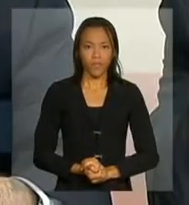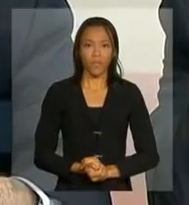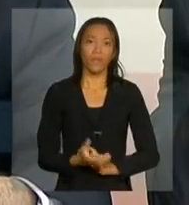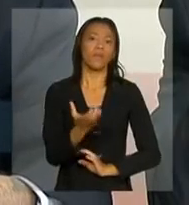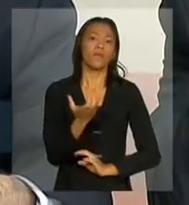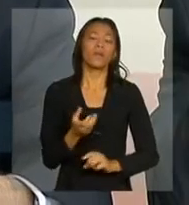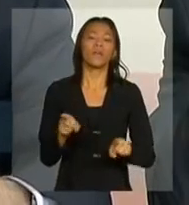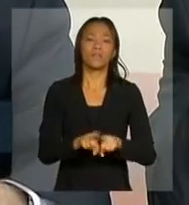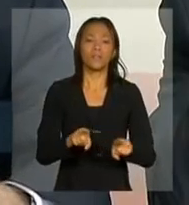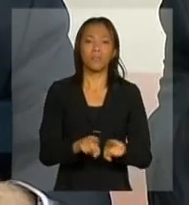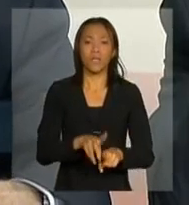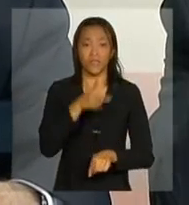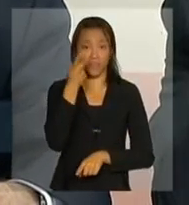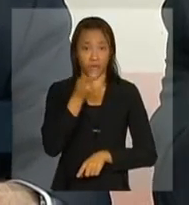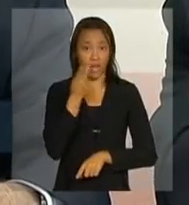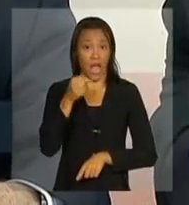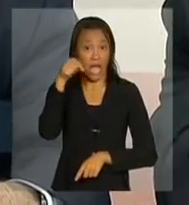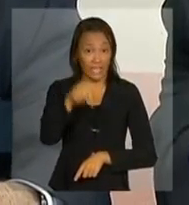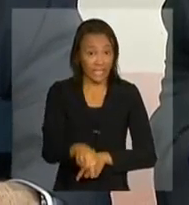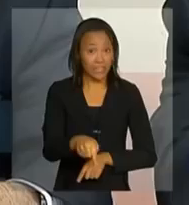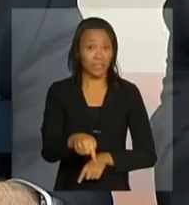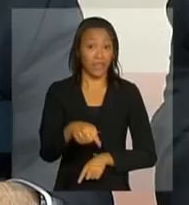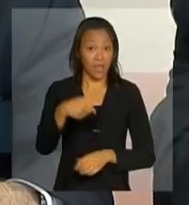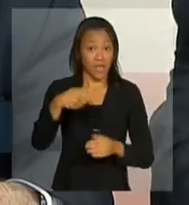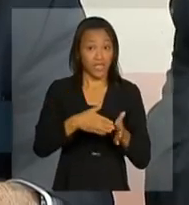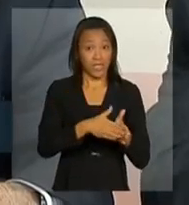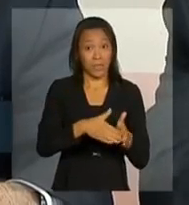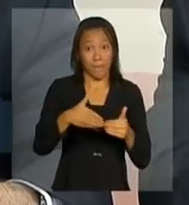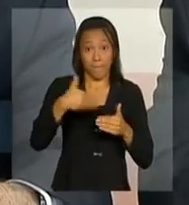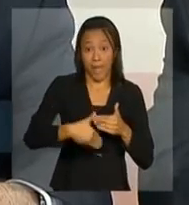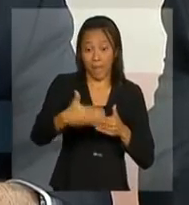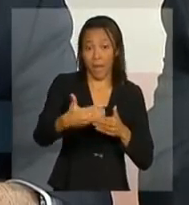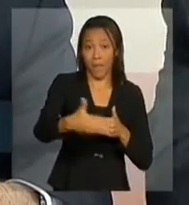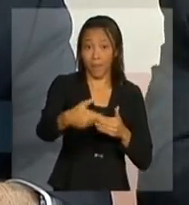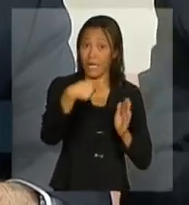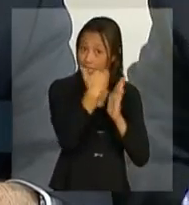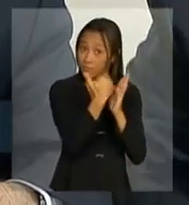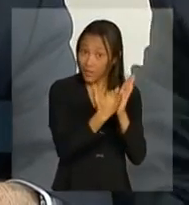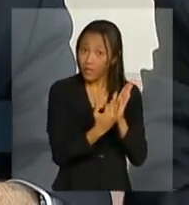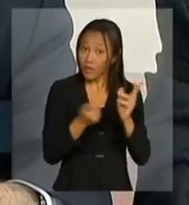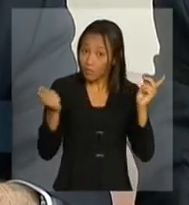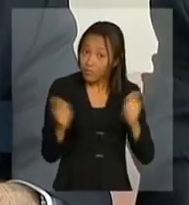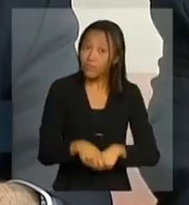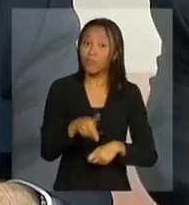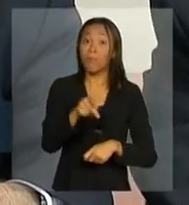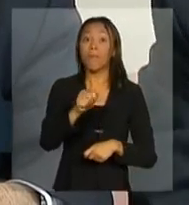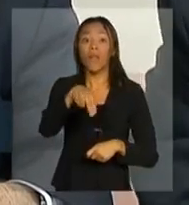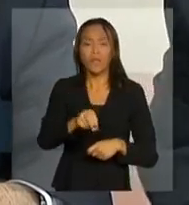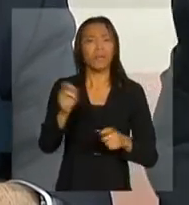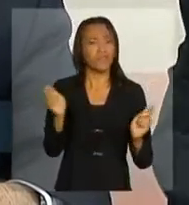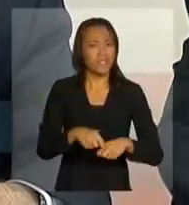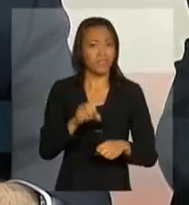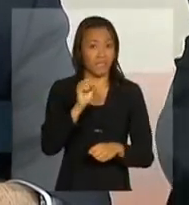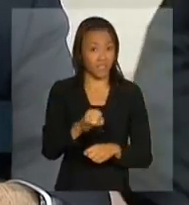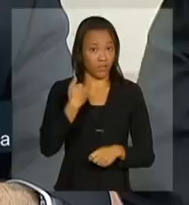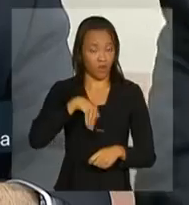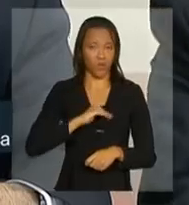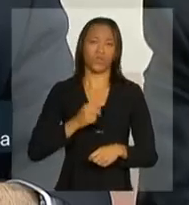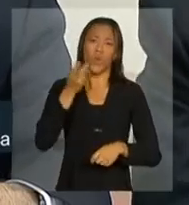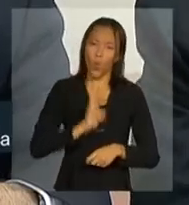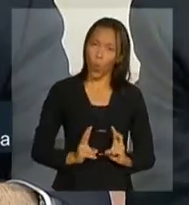Eu quero ressaltar muito esse processo, porque esse plano só vai ter eficácia de fato se nós continuarmos